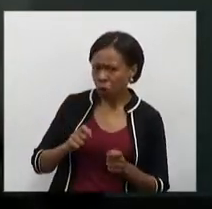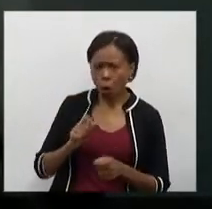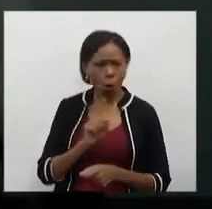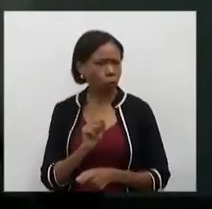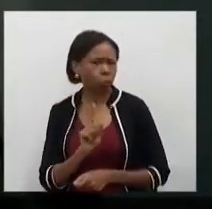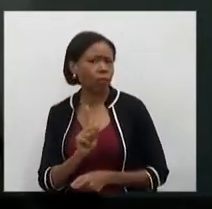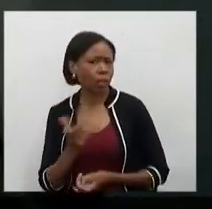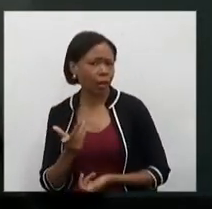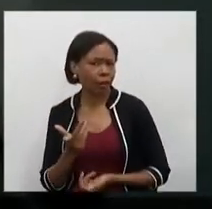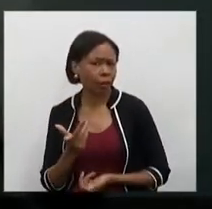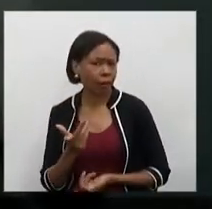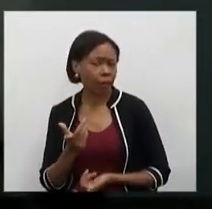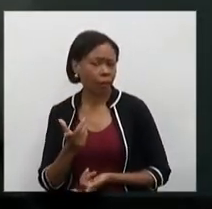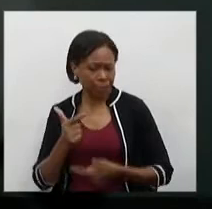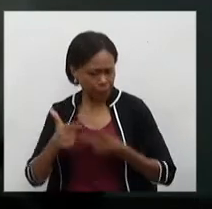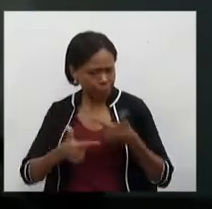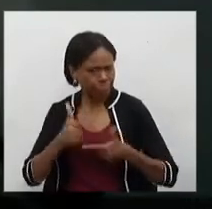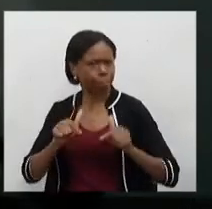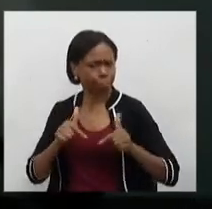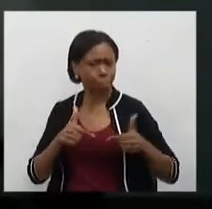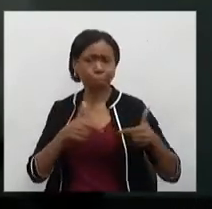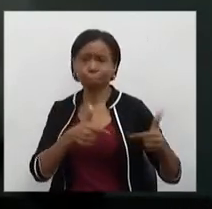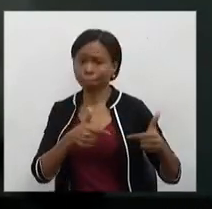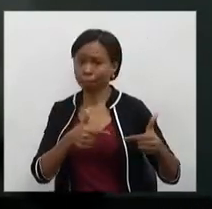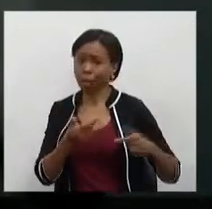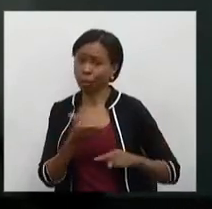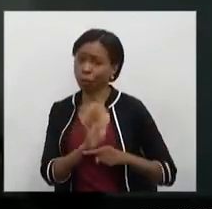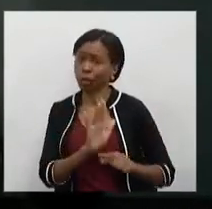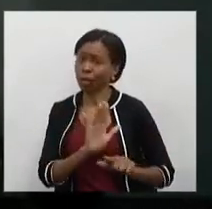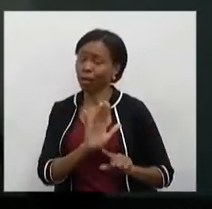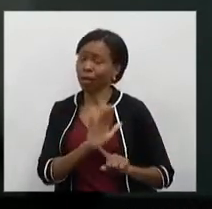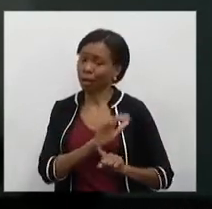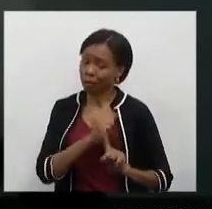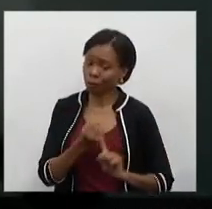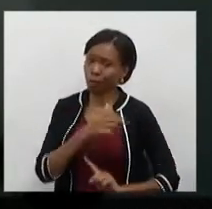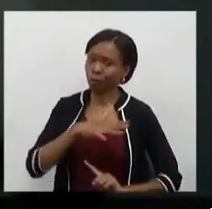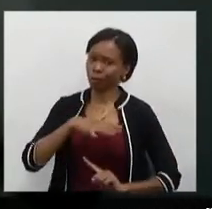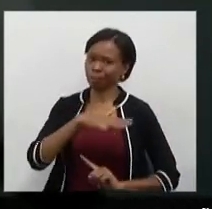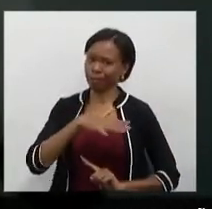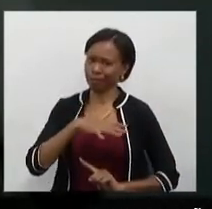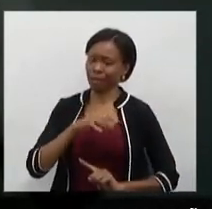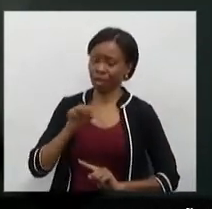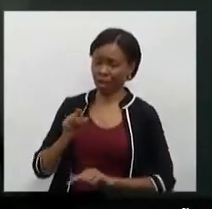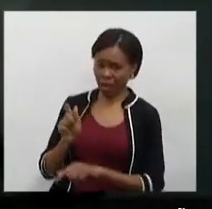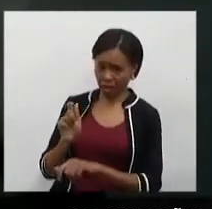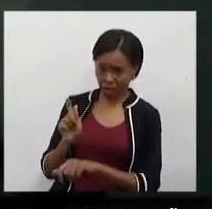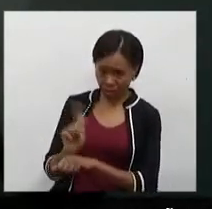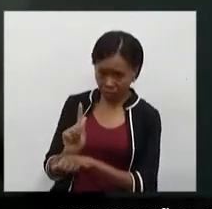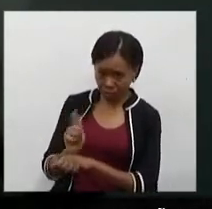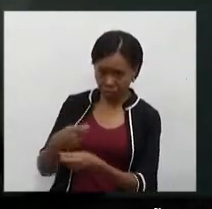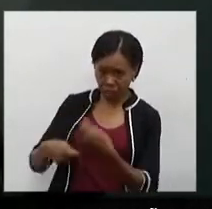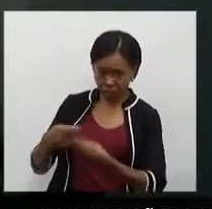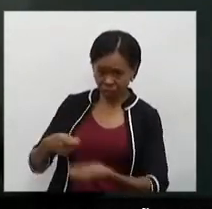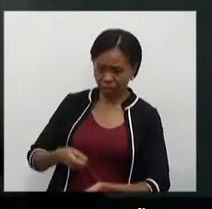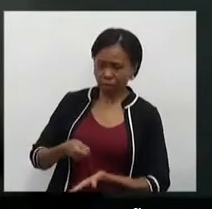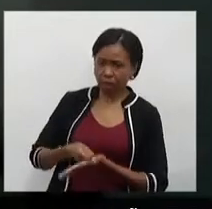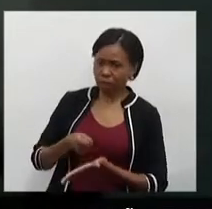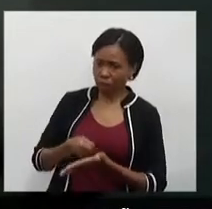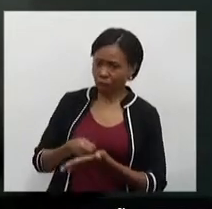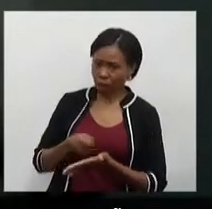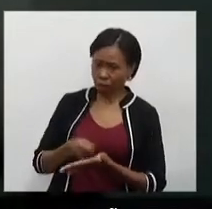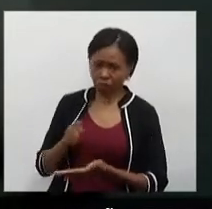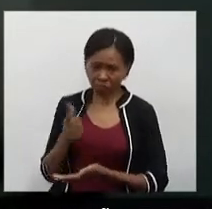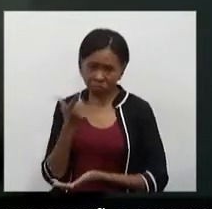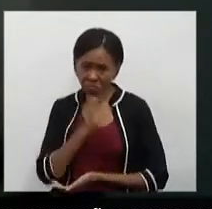com representatividade da necessidade da população sob pressão. Né? Esse gestor tem as pessoas às quais